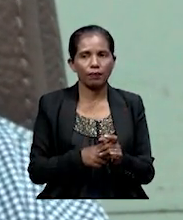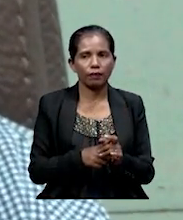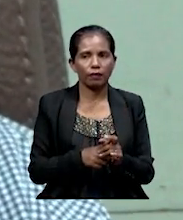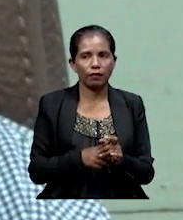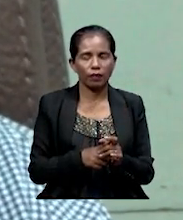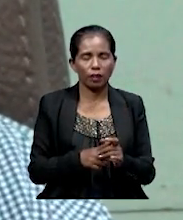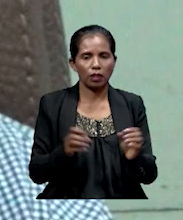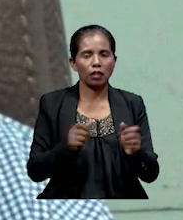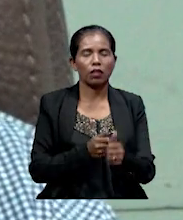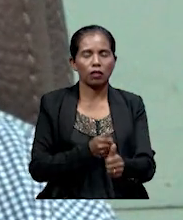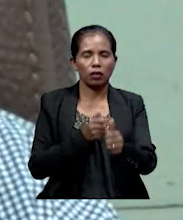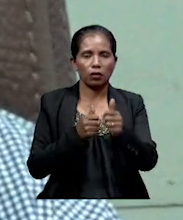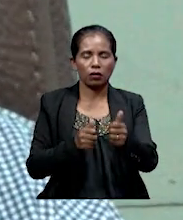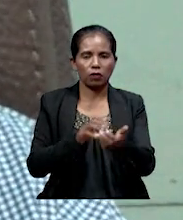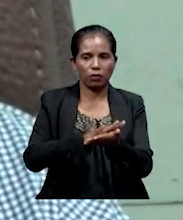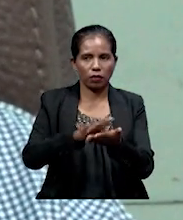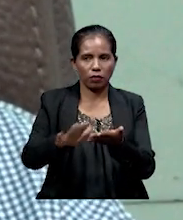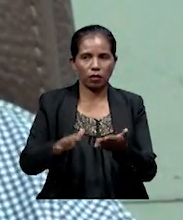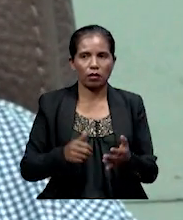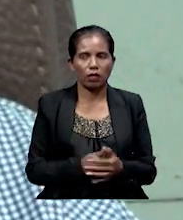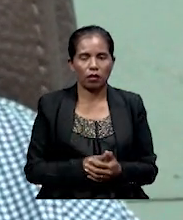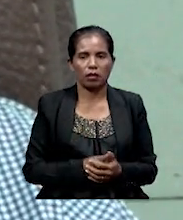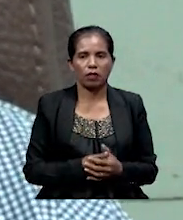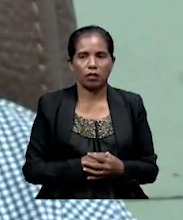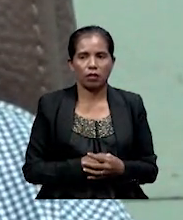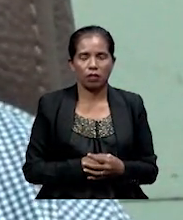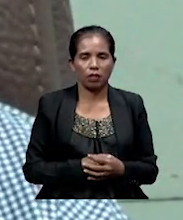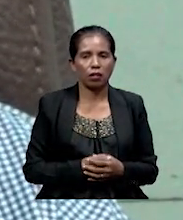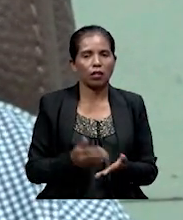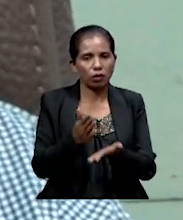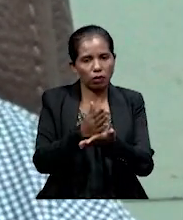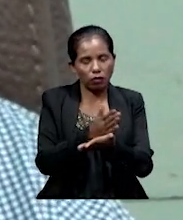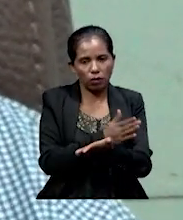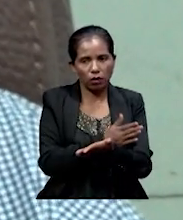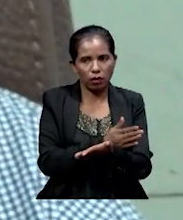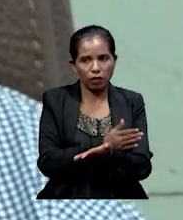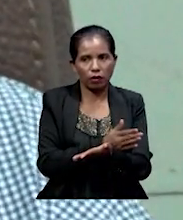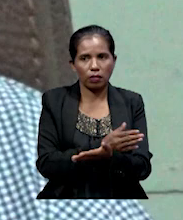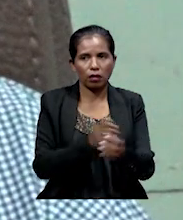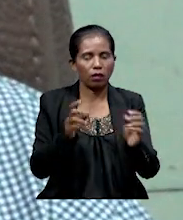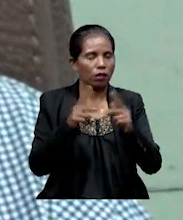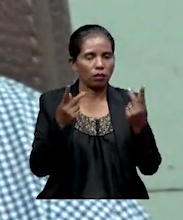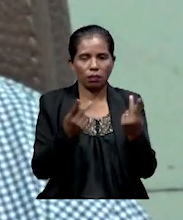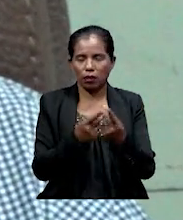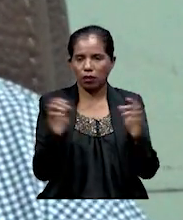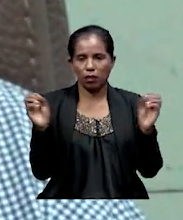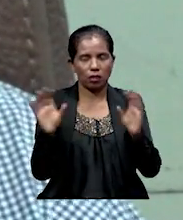terreno rai né, quer dizer que metade de ora metade né se vai acompanhar la coi